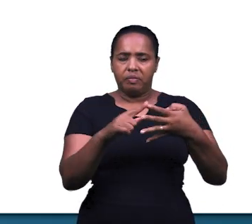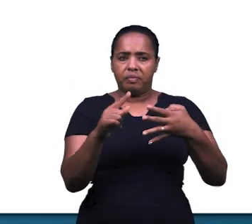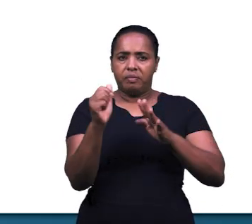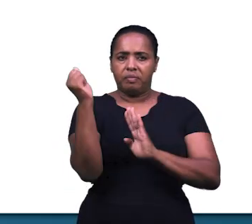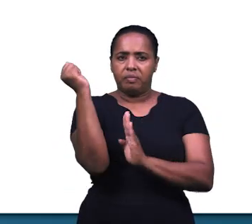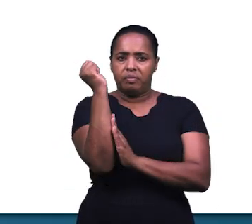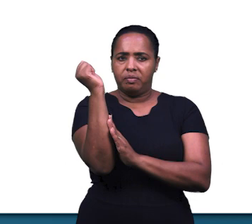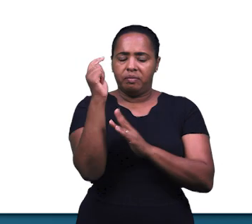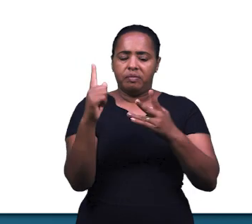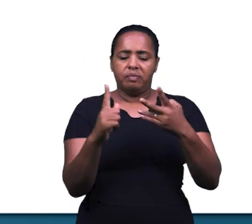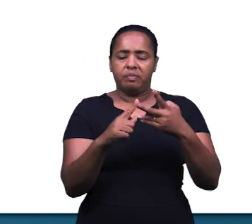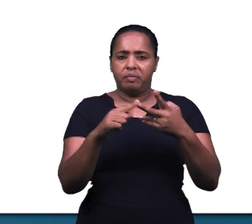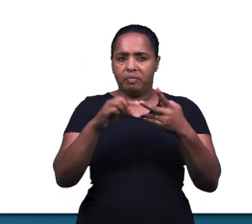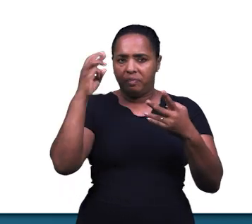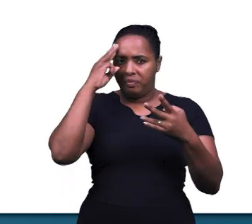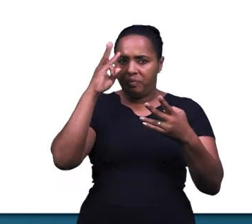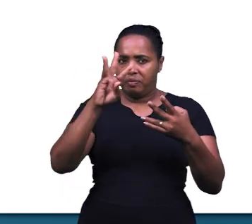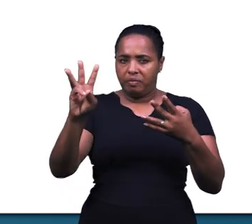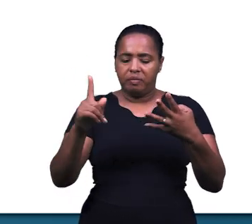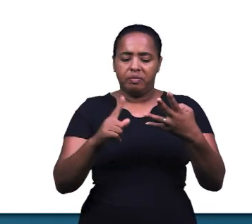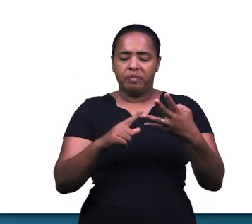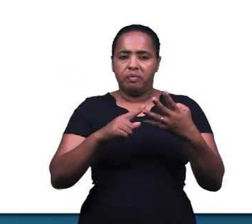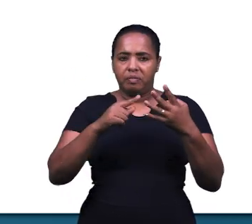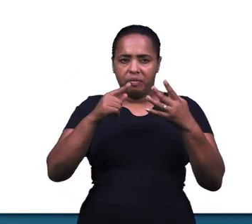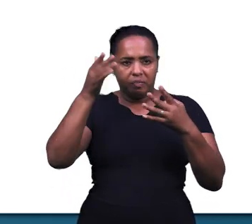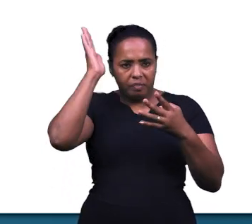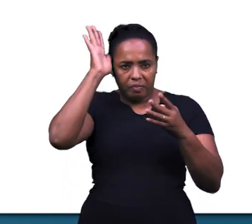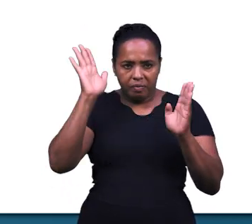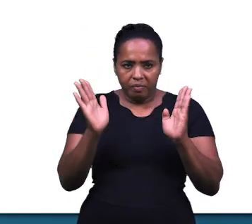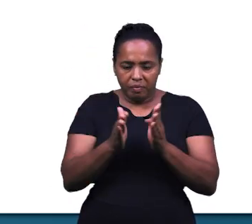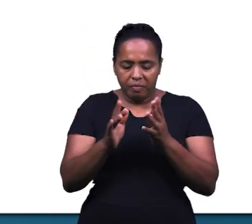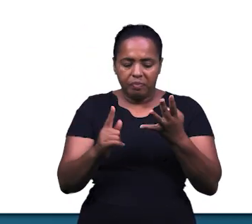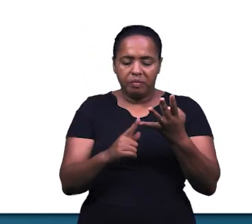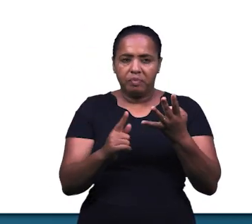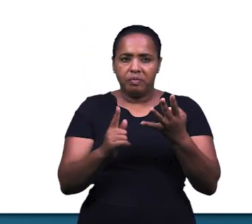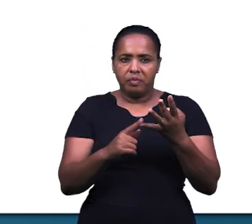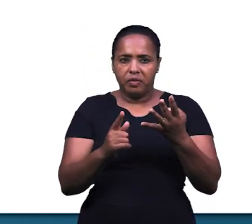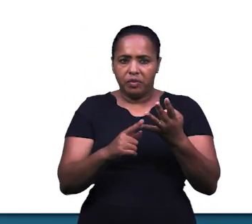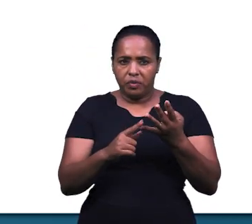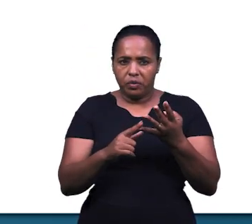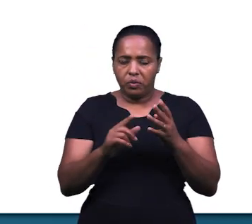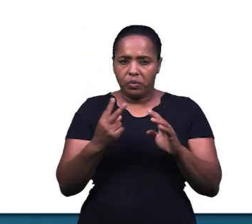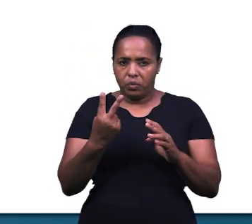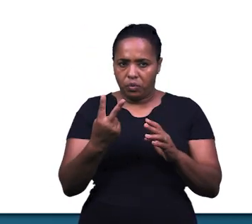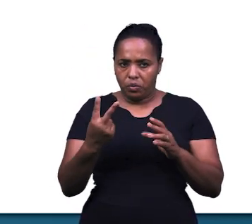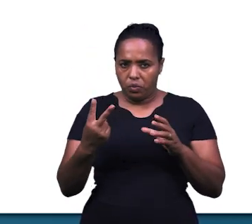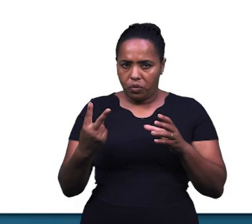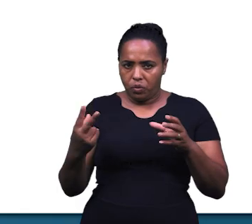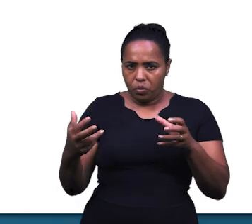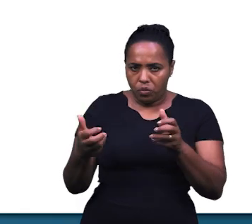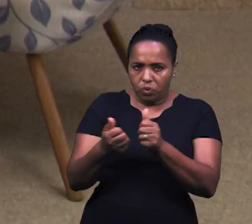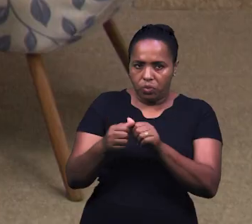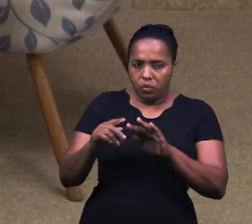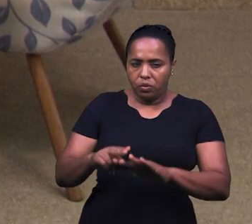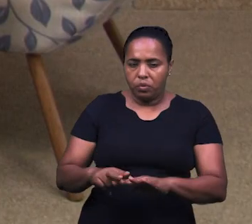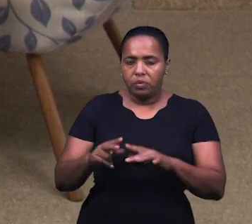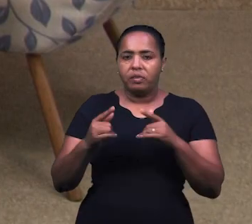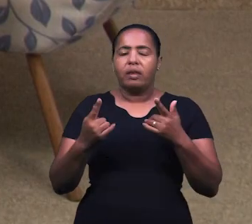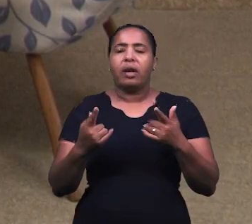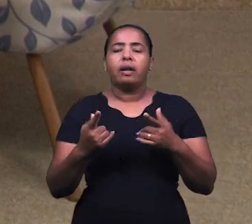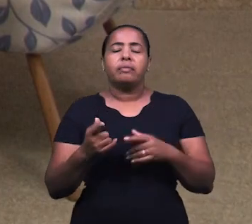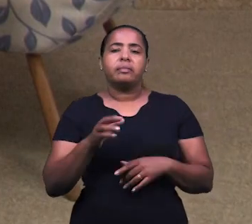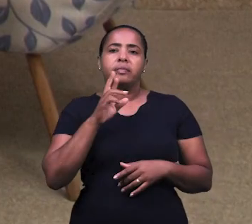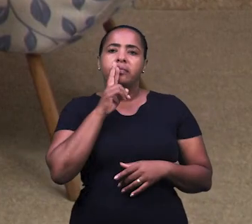A lenha, o terceiro dia, o jumento, os 2 moços que ficaram? Temos a resposta